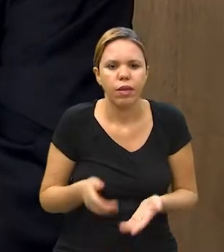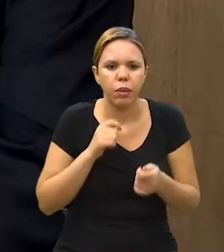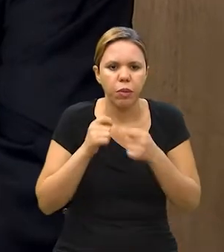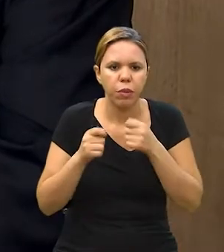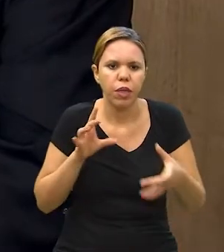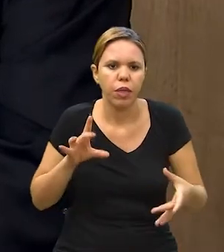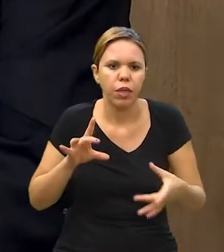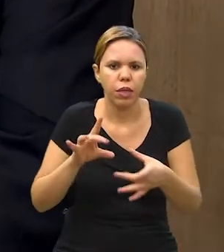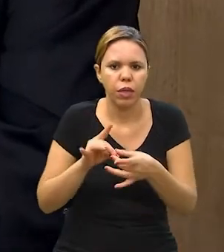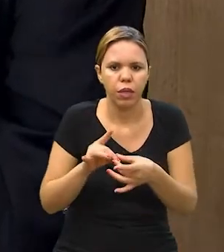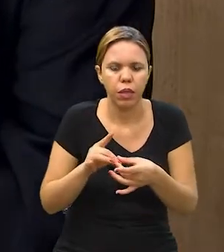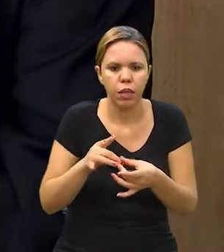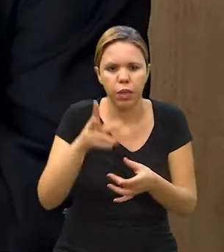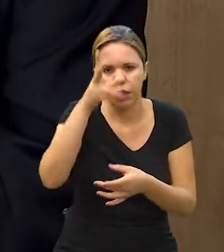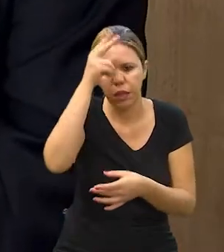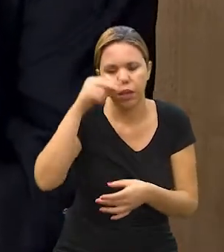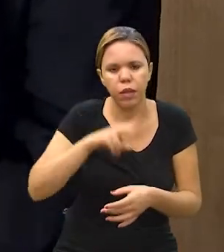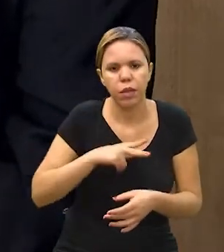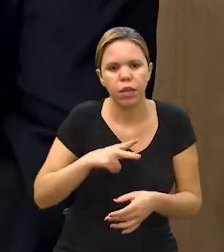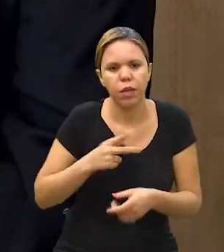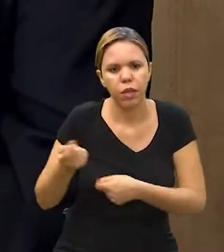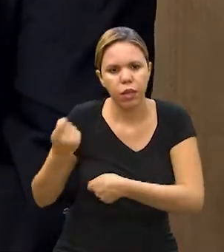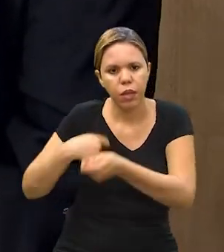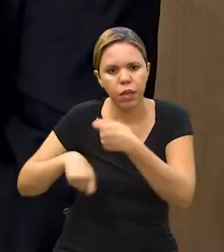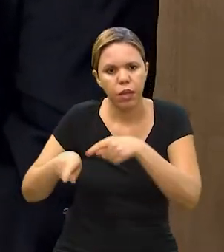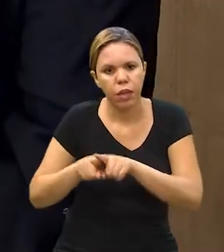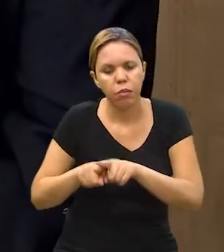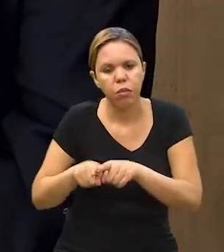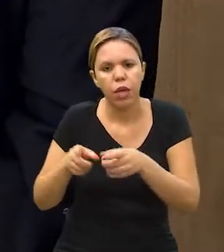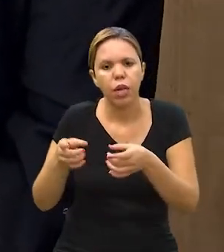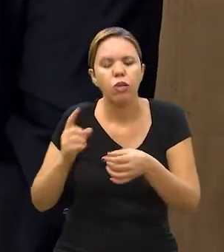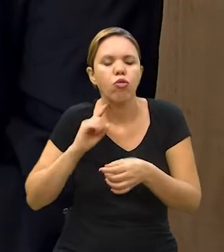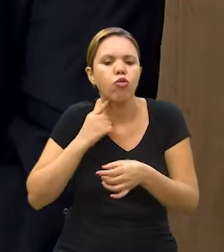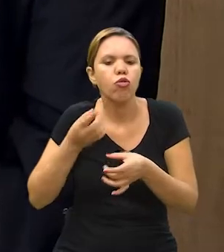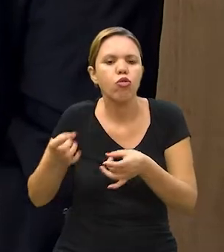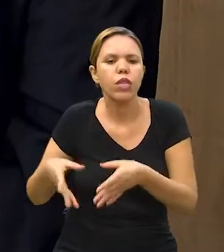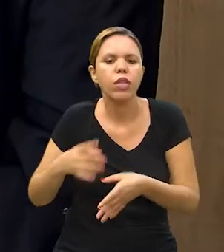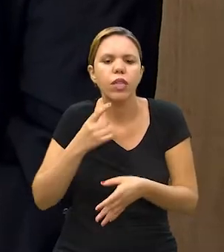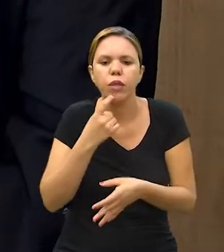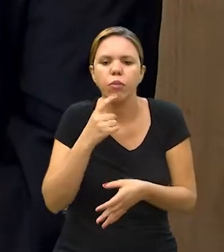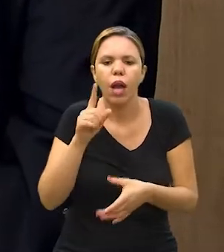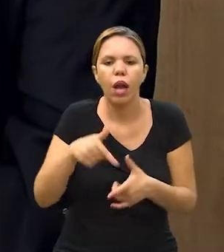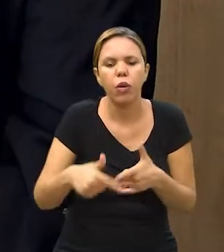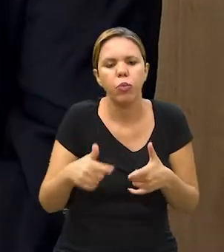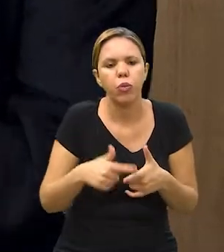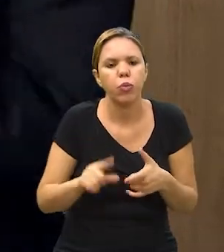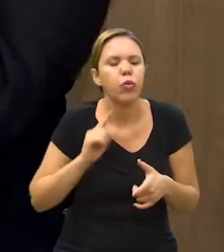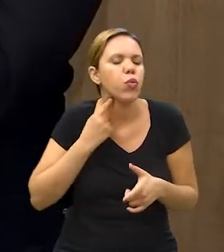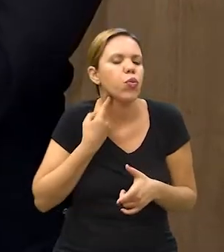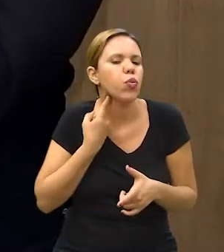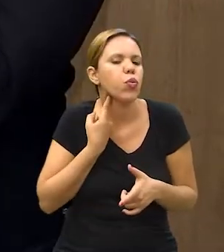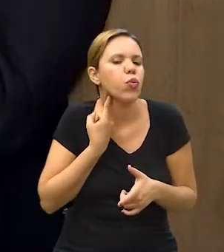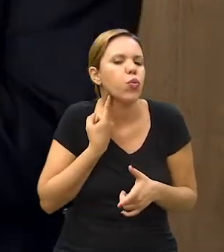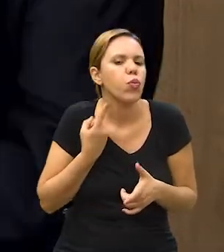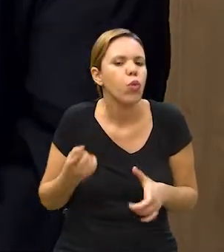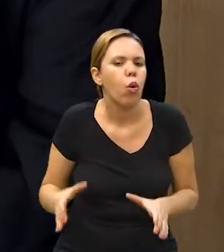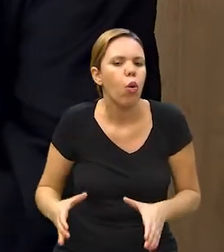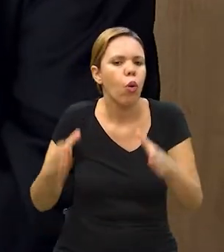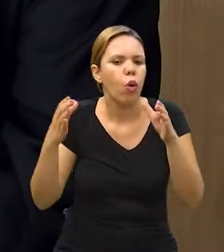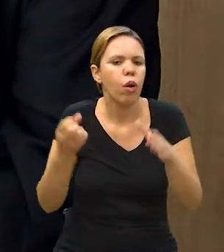parceria público-privada na gestão dos resíduos em Campinas. É um problema. O lixo,